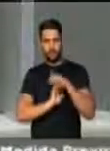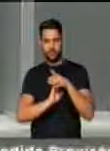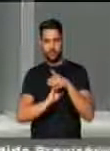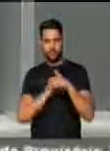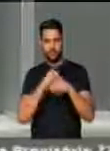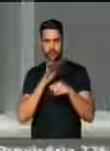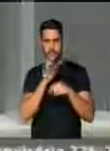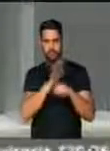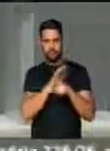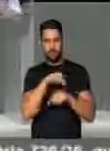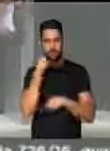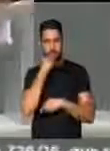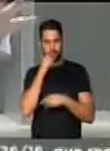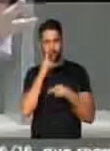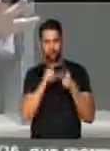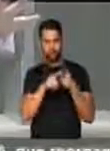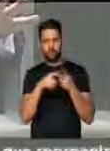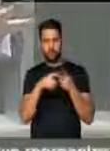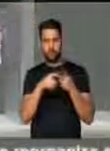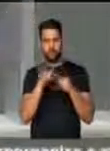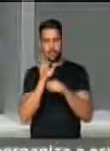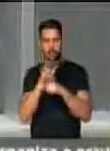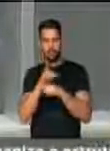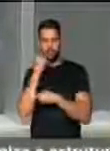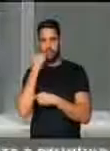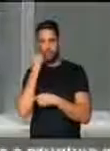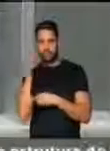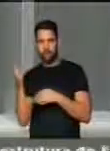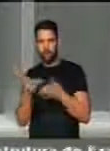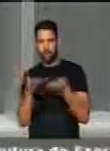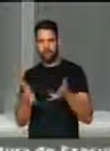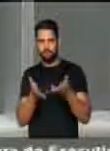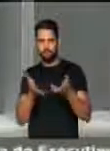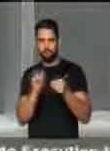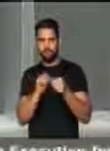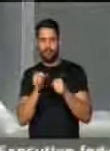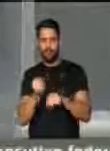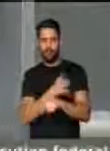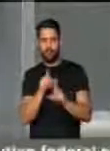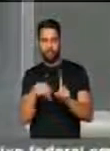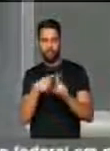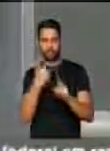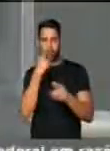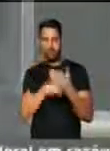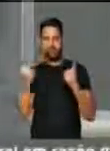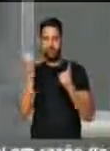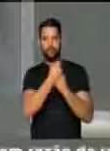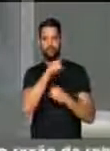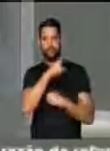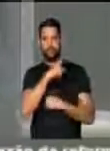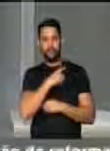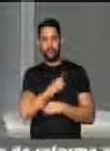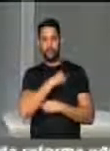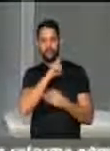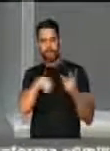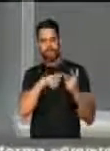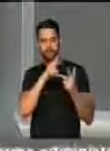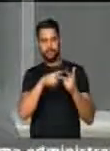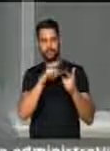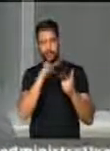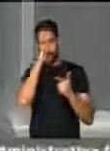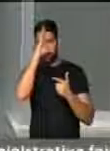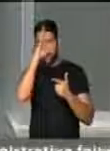os senadores, para agradar os deputados, para ter a maioria para dar o golpe. Esta é a segunda